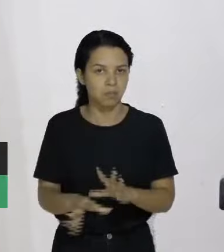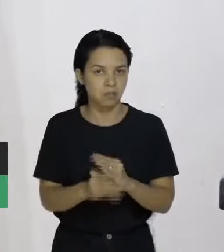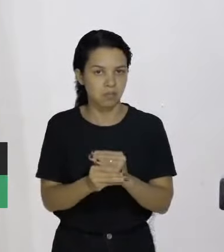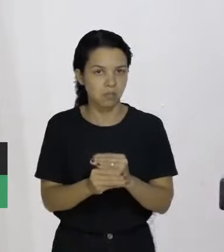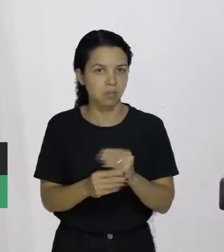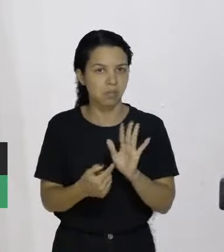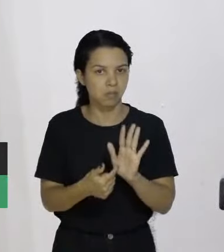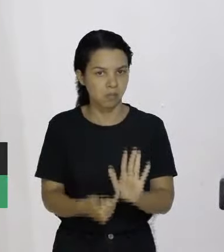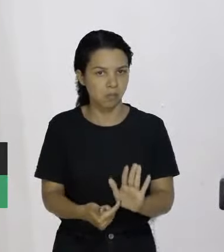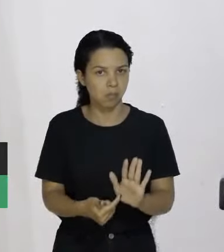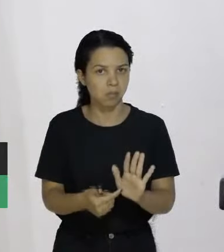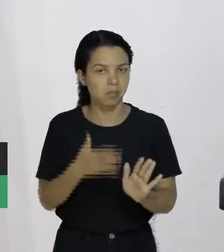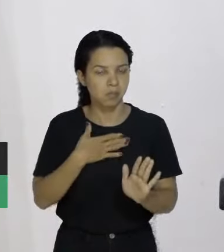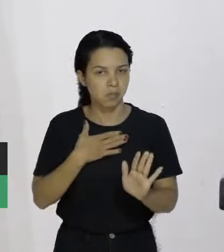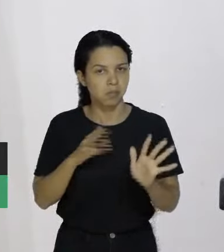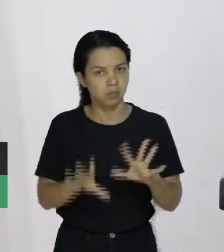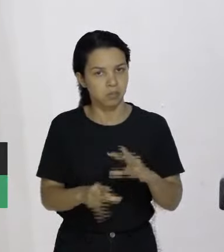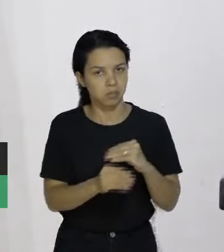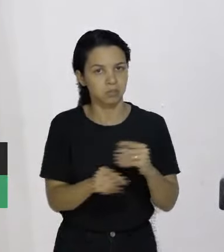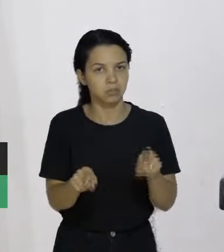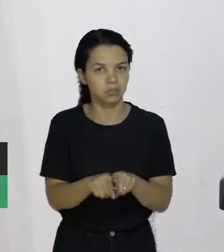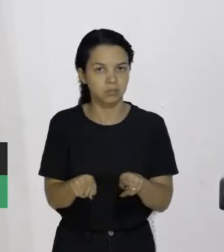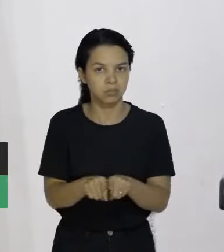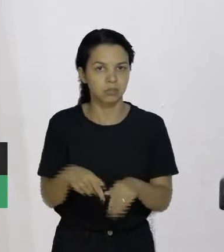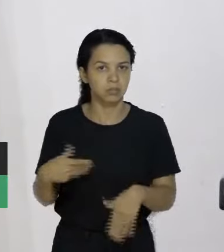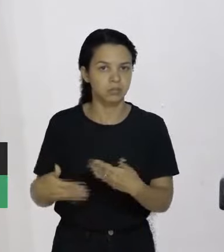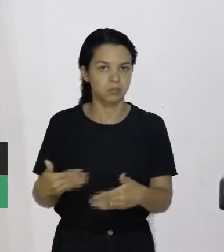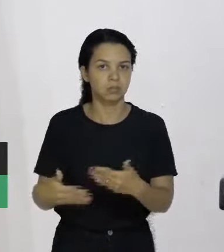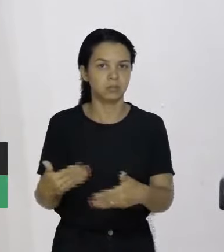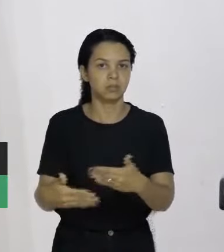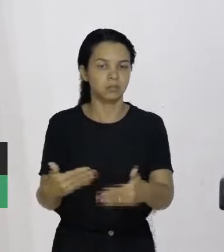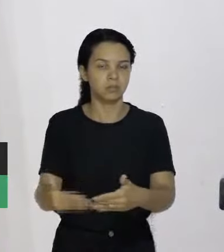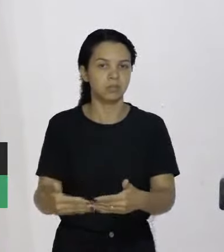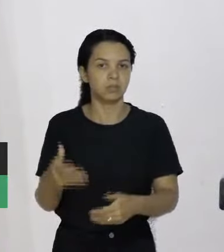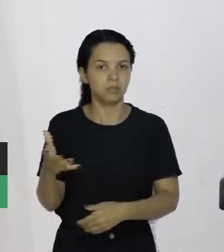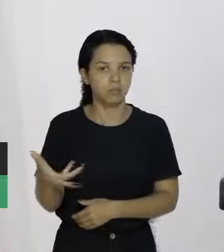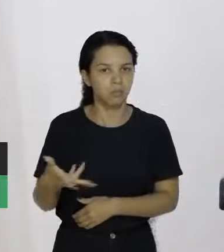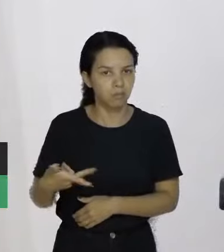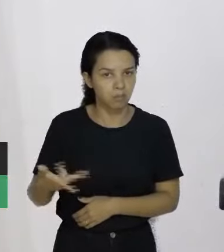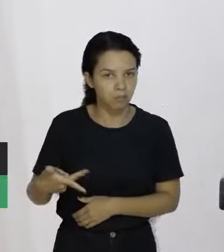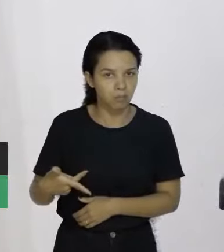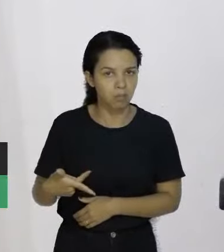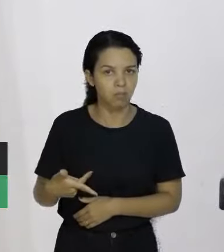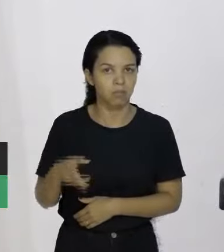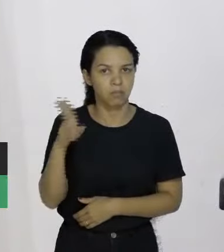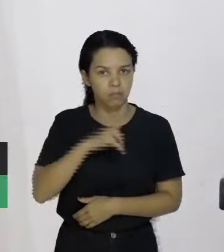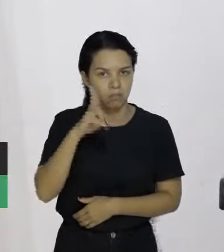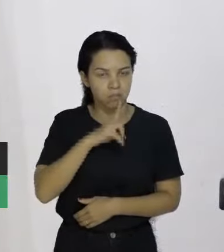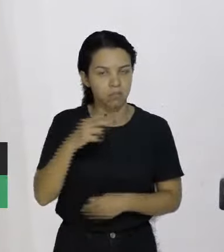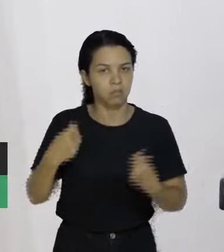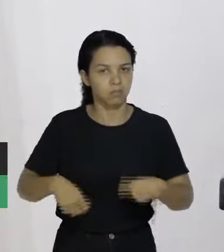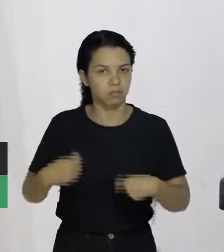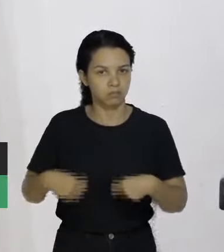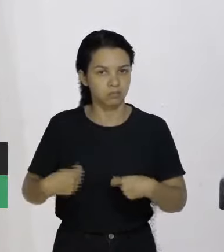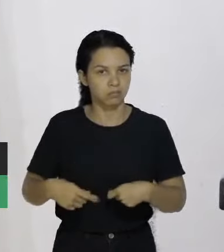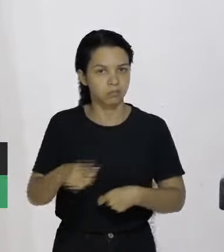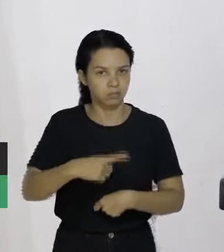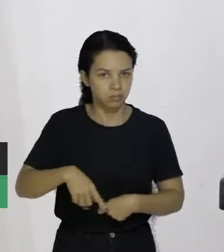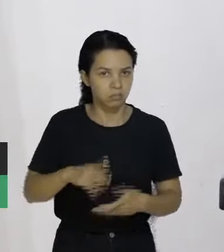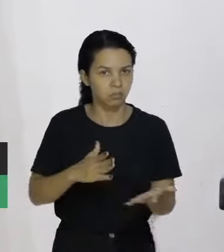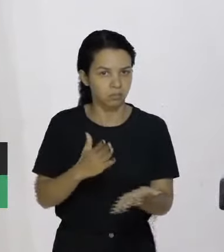apresentadas com a minha emenda transmite com velocidade com urgência que a gente aprove